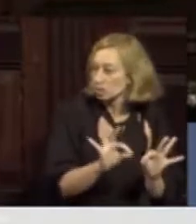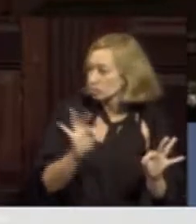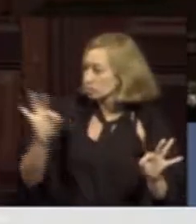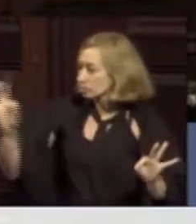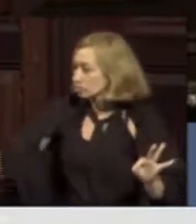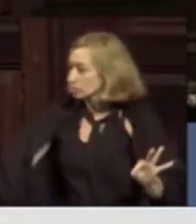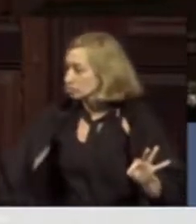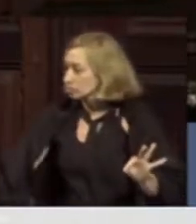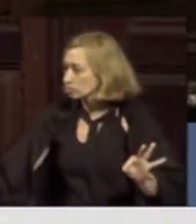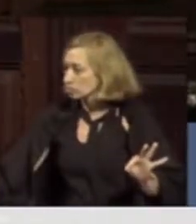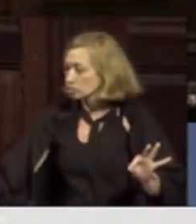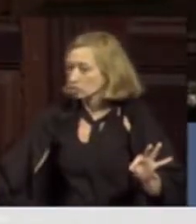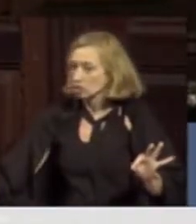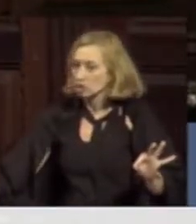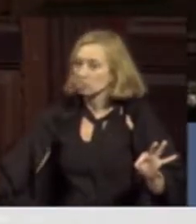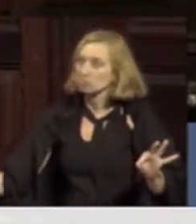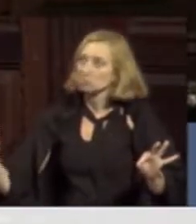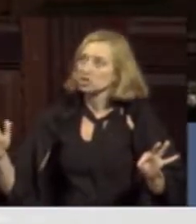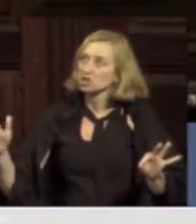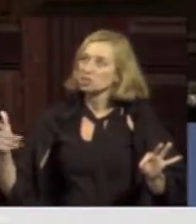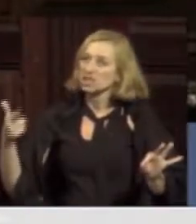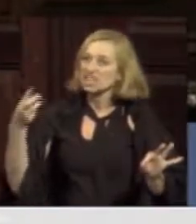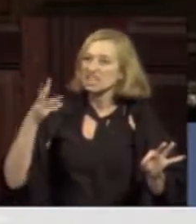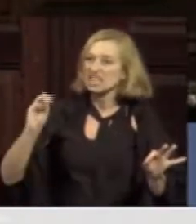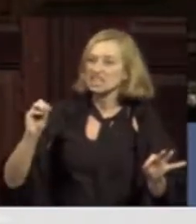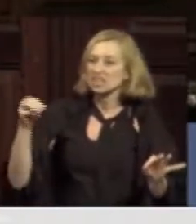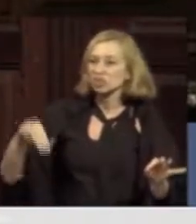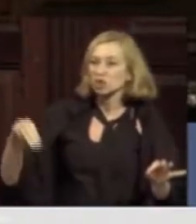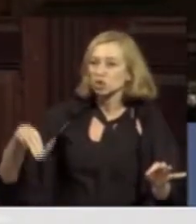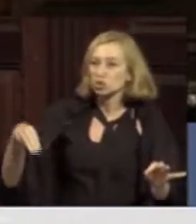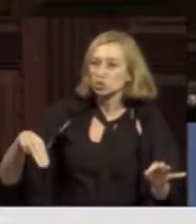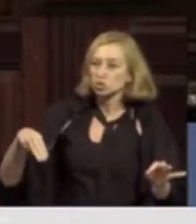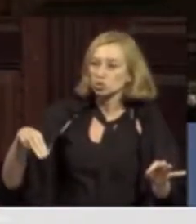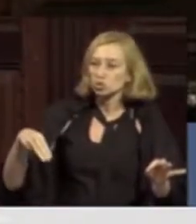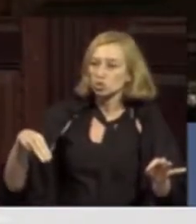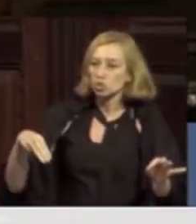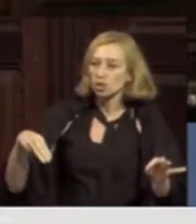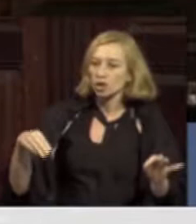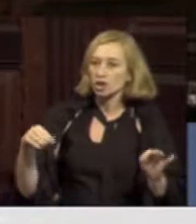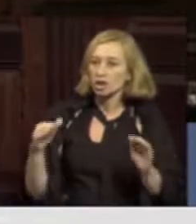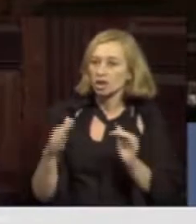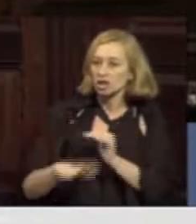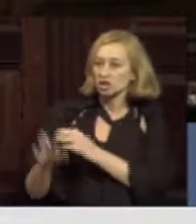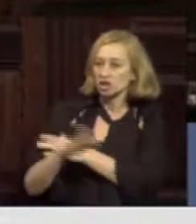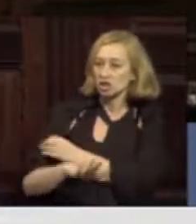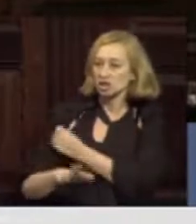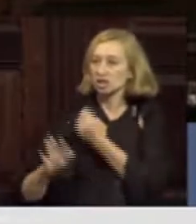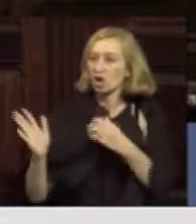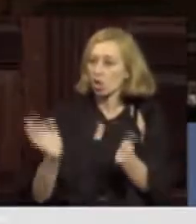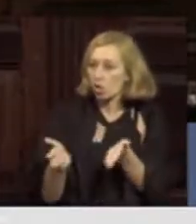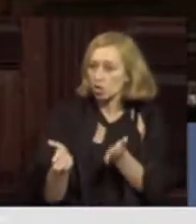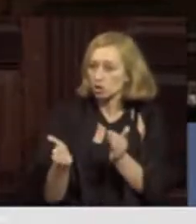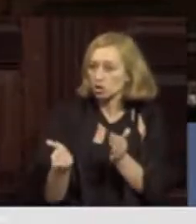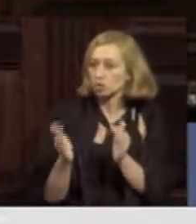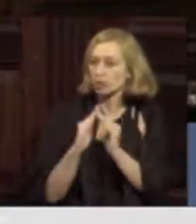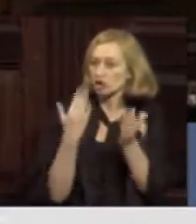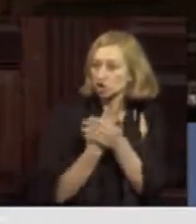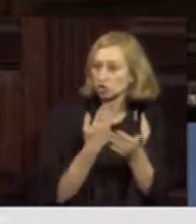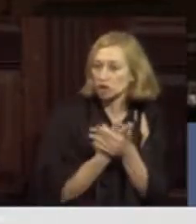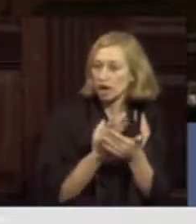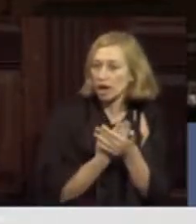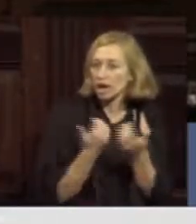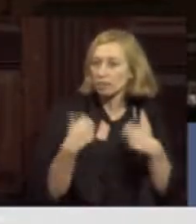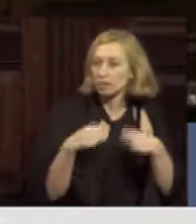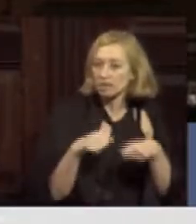fica a uma distância de cerca de 30 minutos, e essas crianças, hoje, para estudar, têm que se deslocar até o córrego